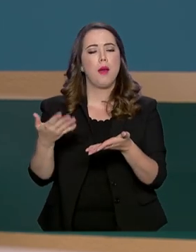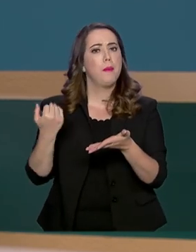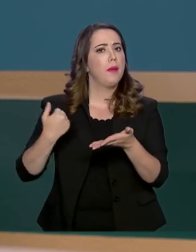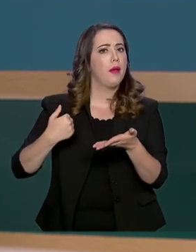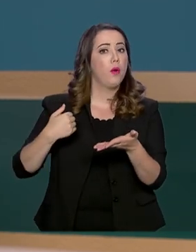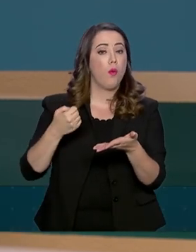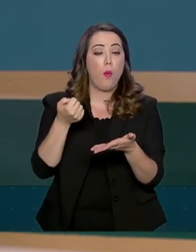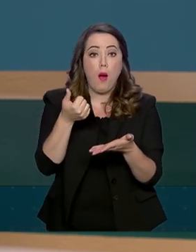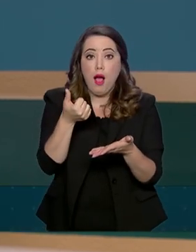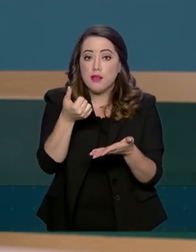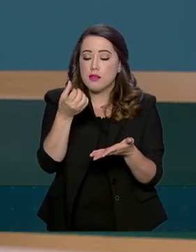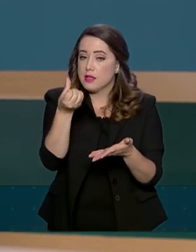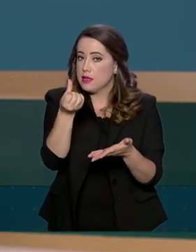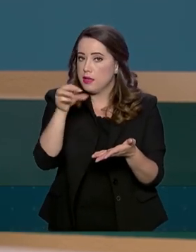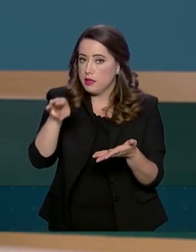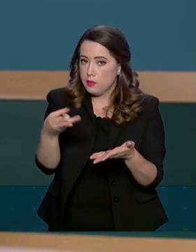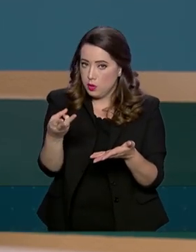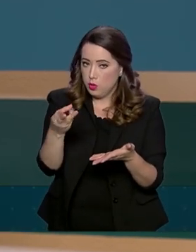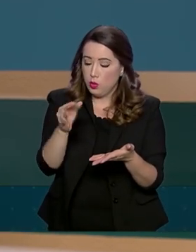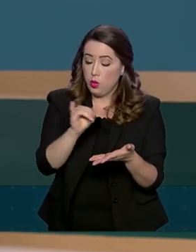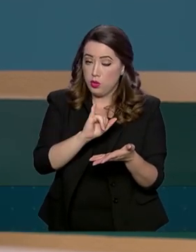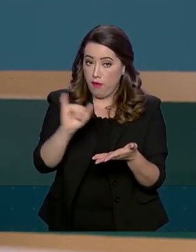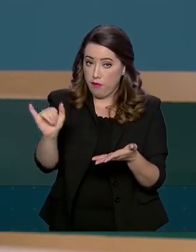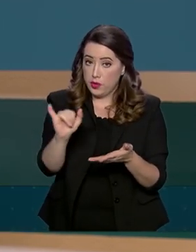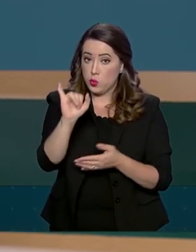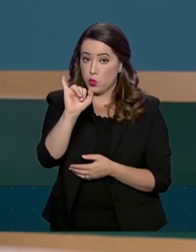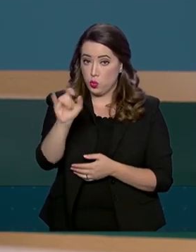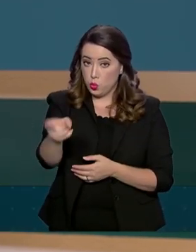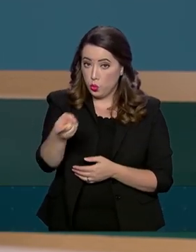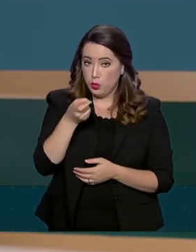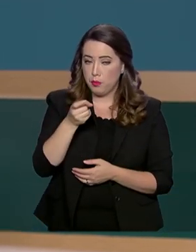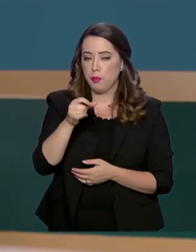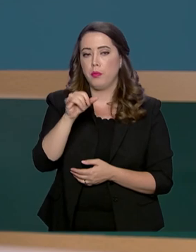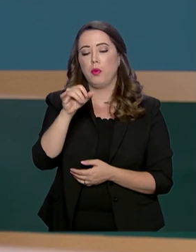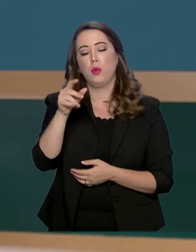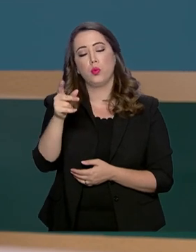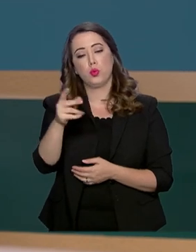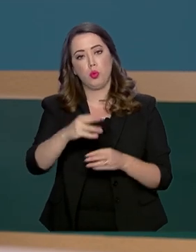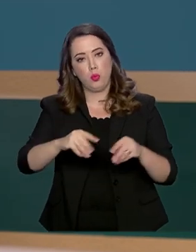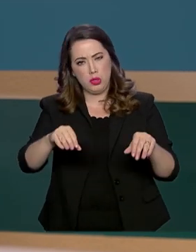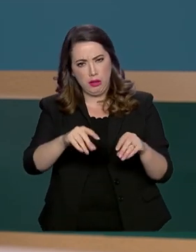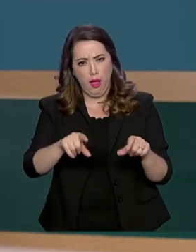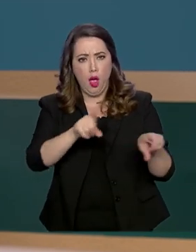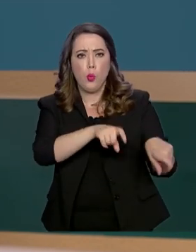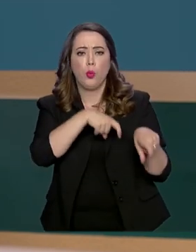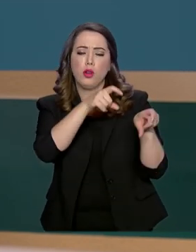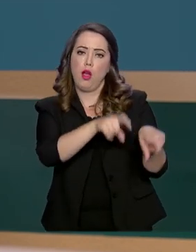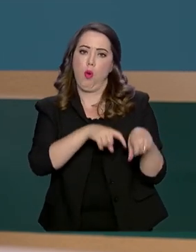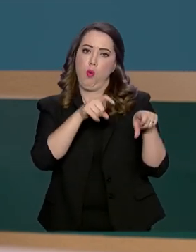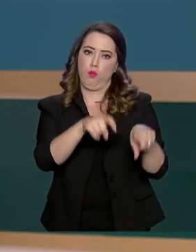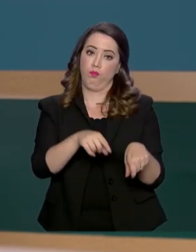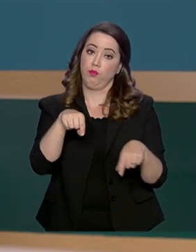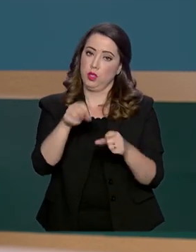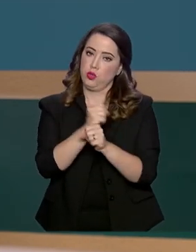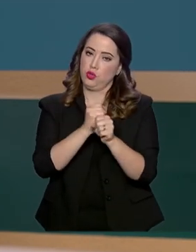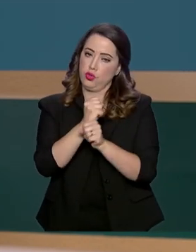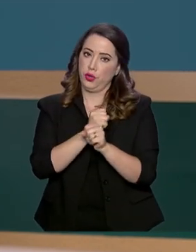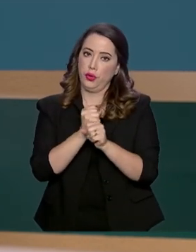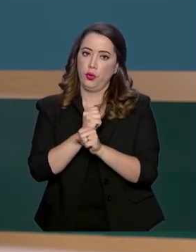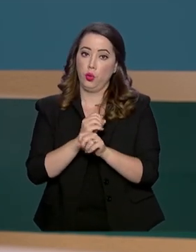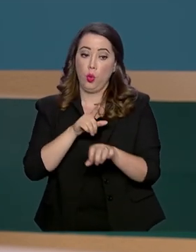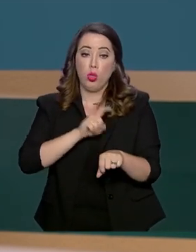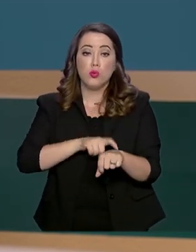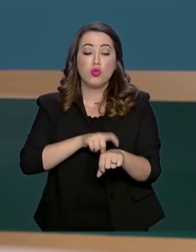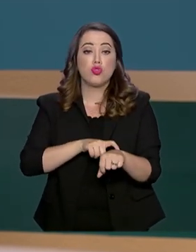declarações do Imposto sobre a Propriedade Territorial Rural de 2019. O prazo terminou no dia 30 de setembro.